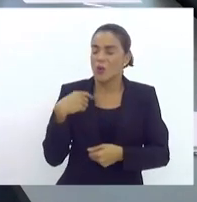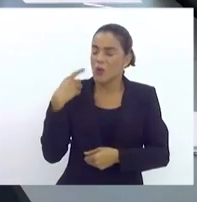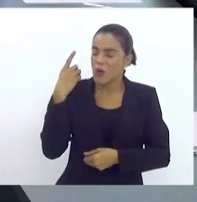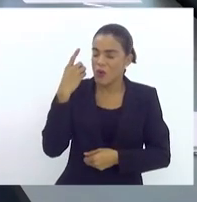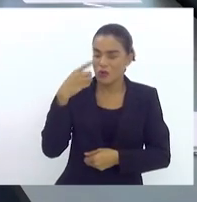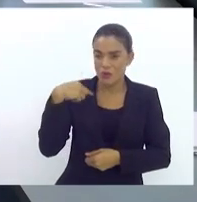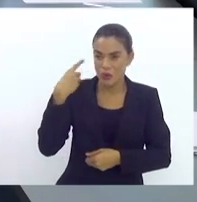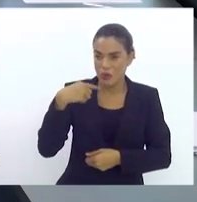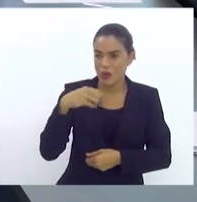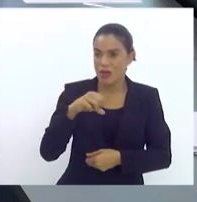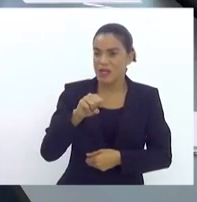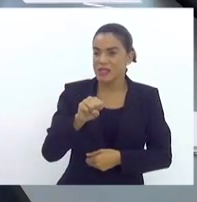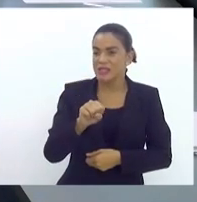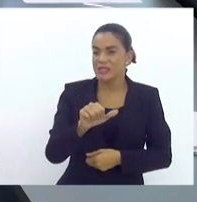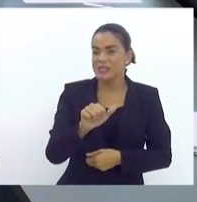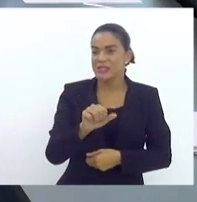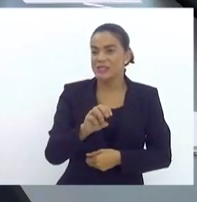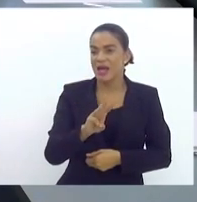Cauê